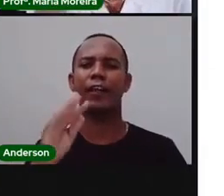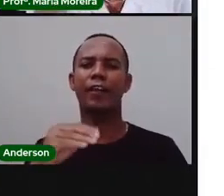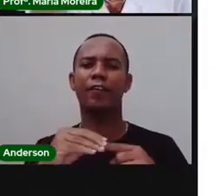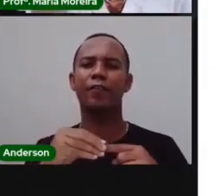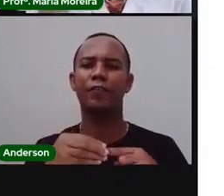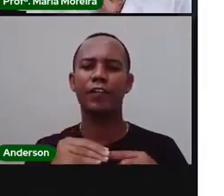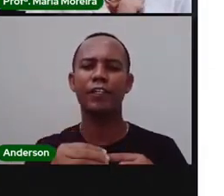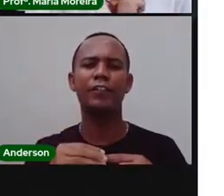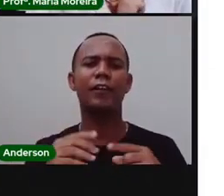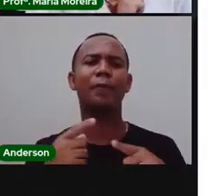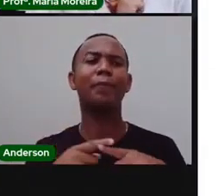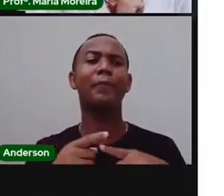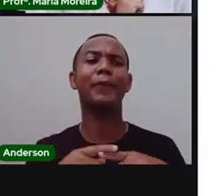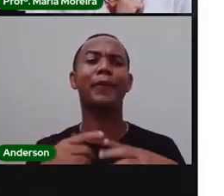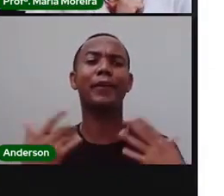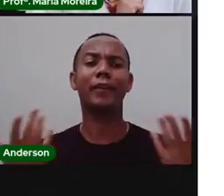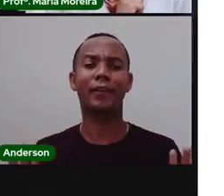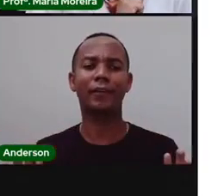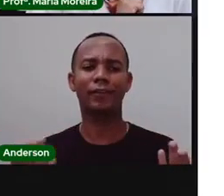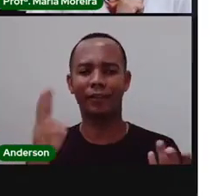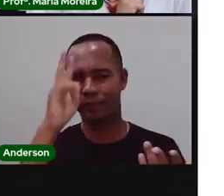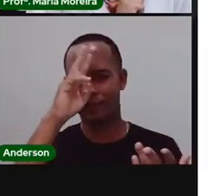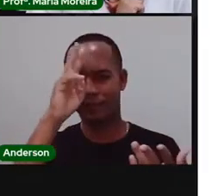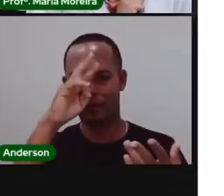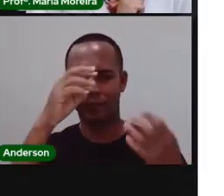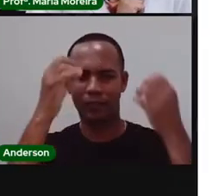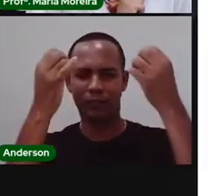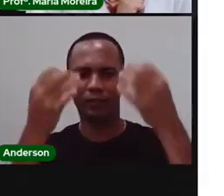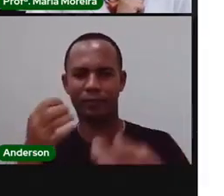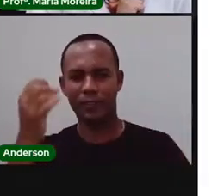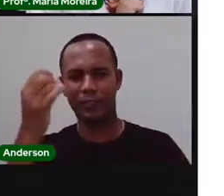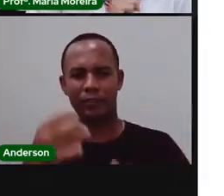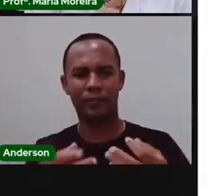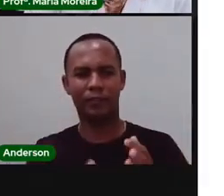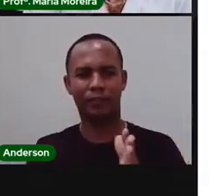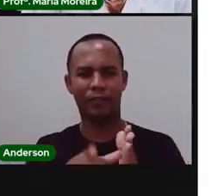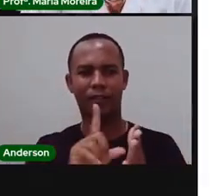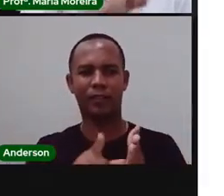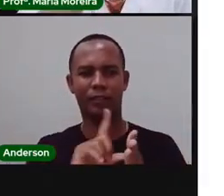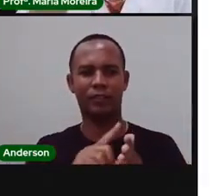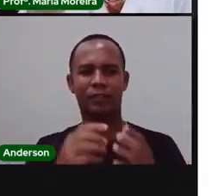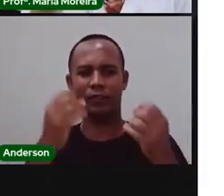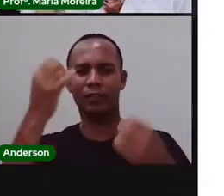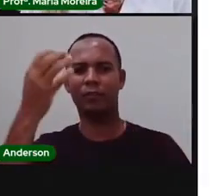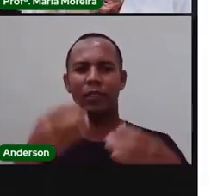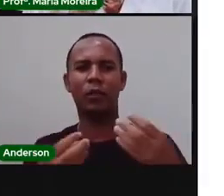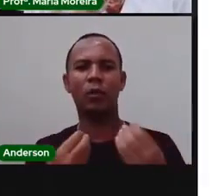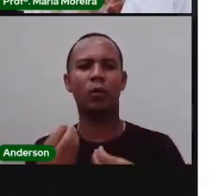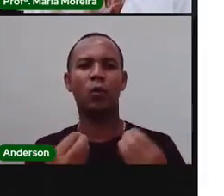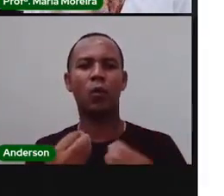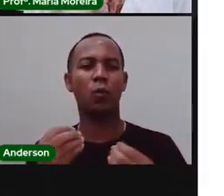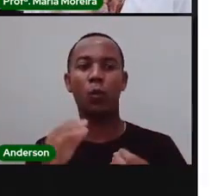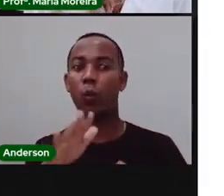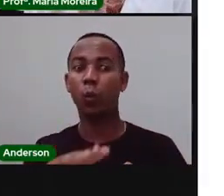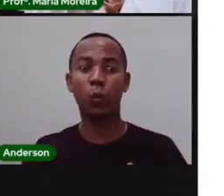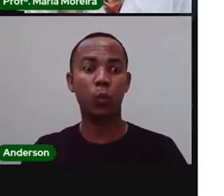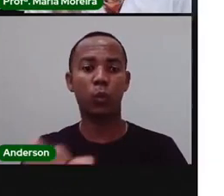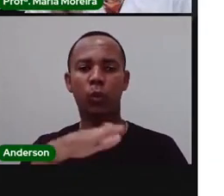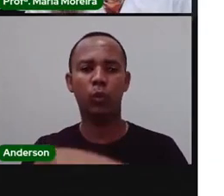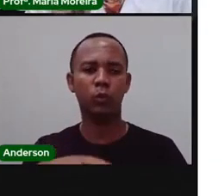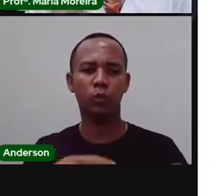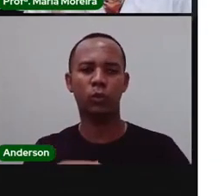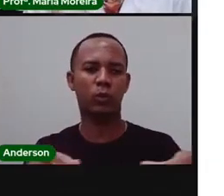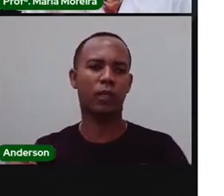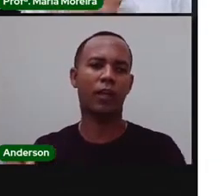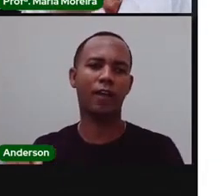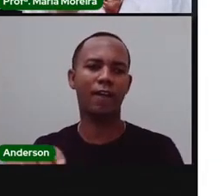Lembra aí de todas as explicações que a Pró Maria deu para vocês, de todas as feiras que a Pró falou, por que será